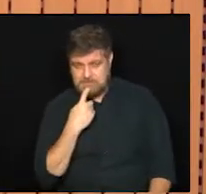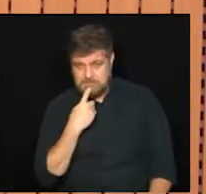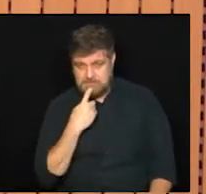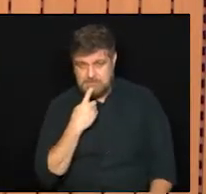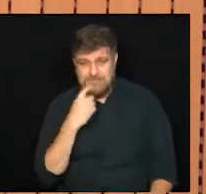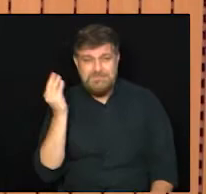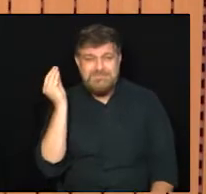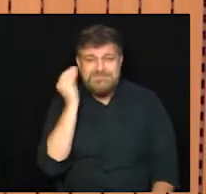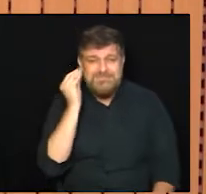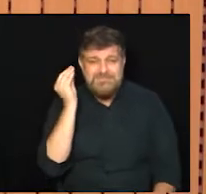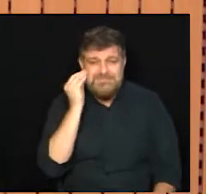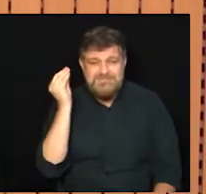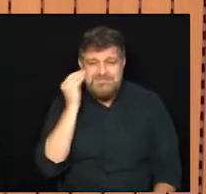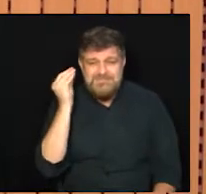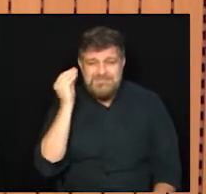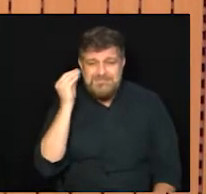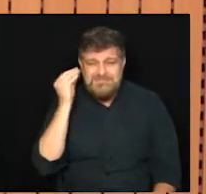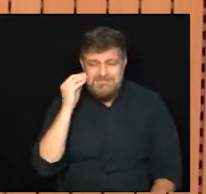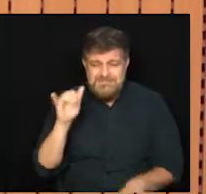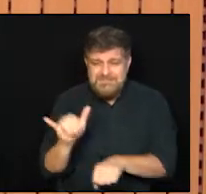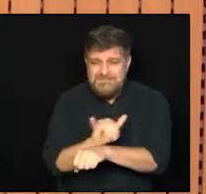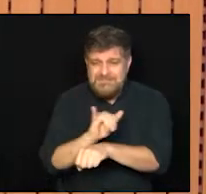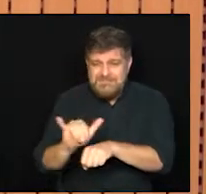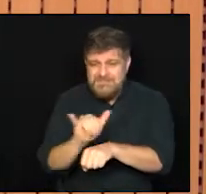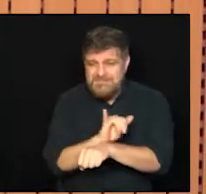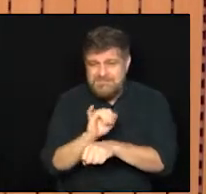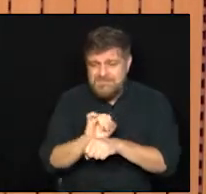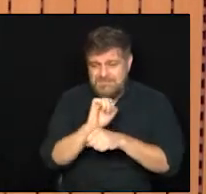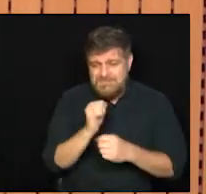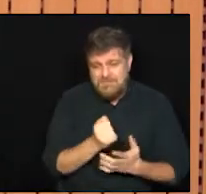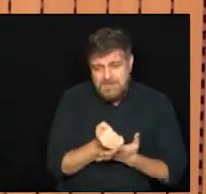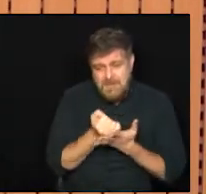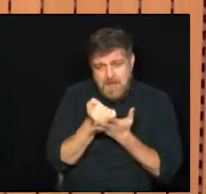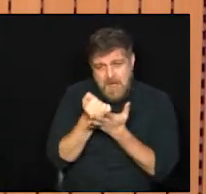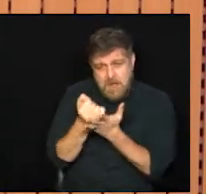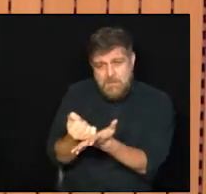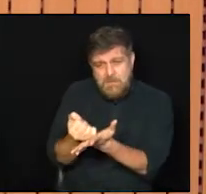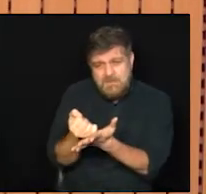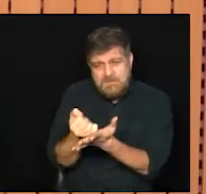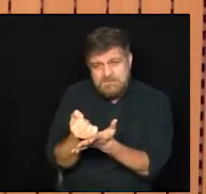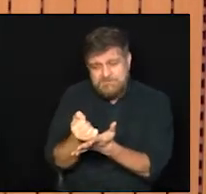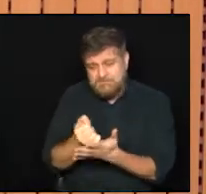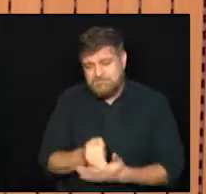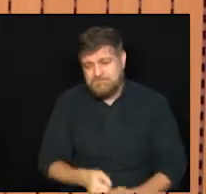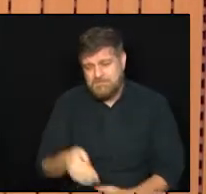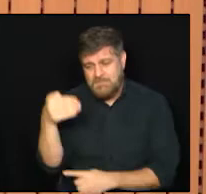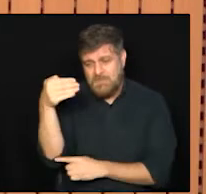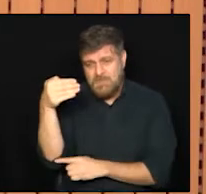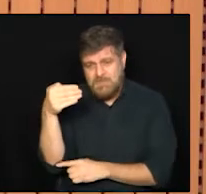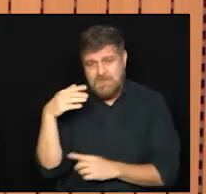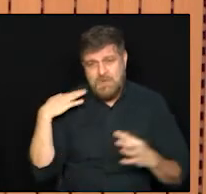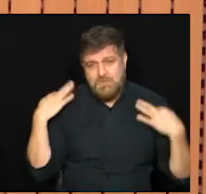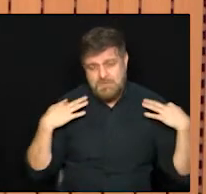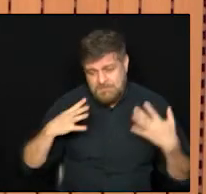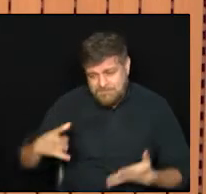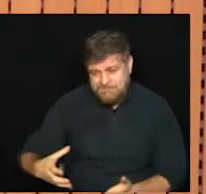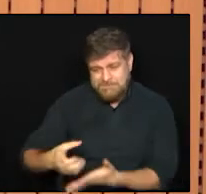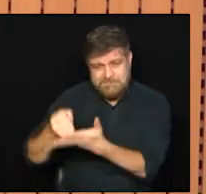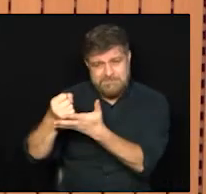tentar promover algumas medidas de auxílio, né, a essa recuperação e diminuir esse